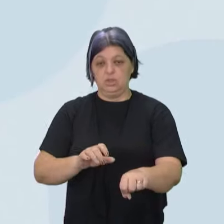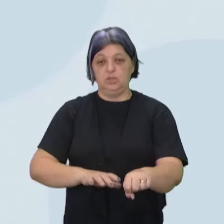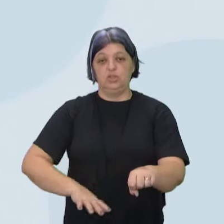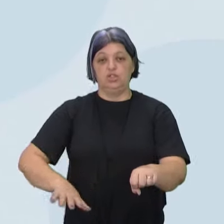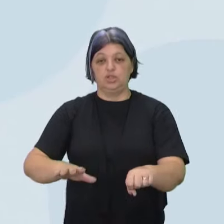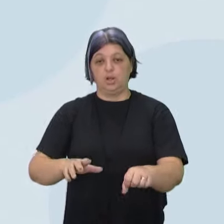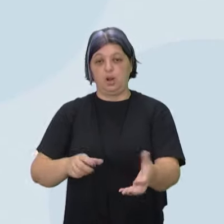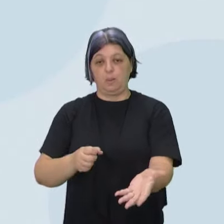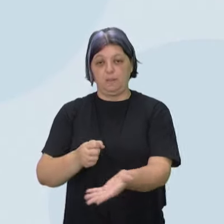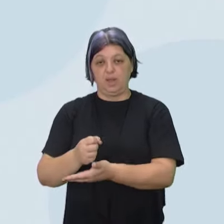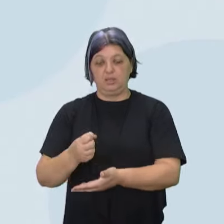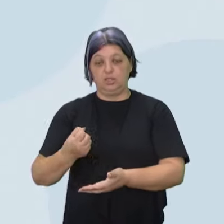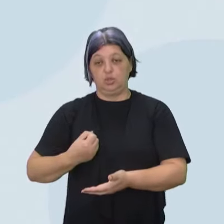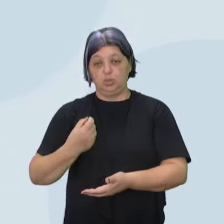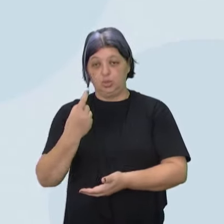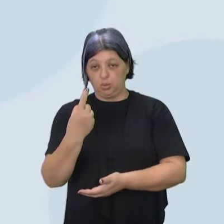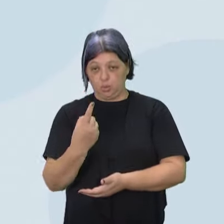1 o desenvolvimento da seguinte habilidade.